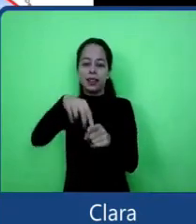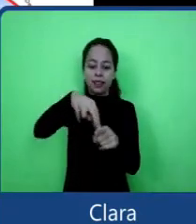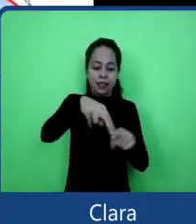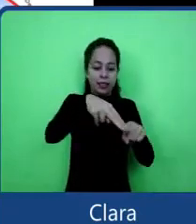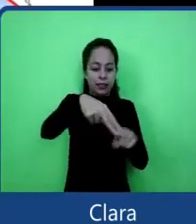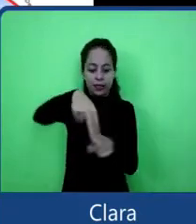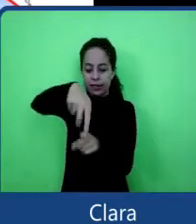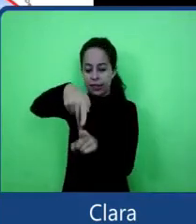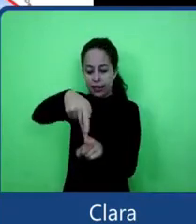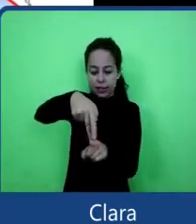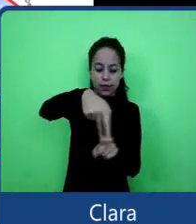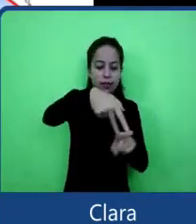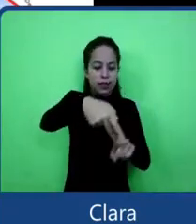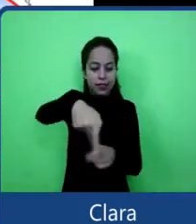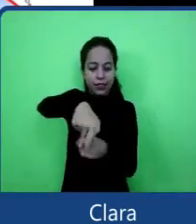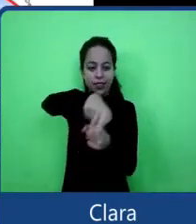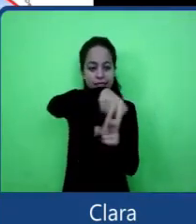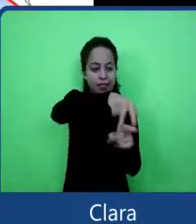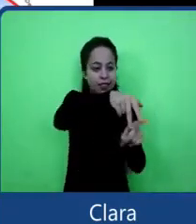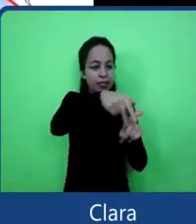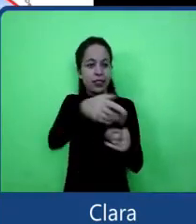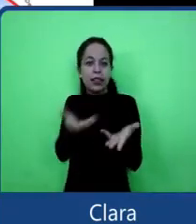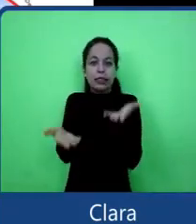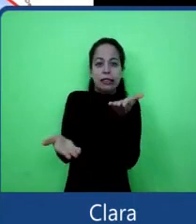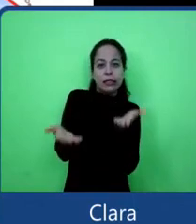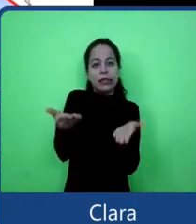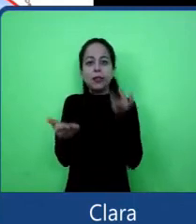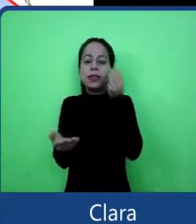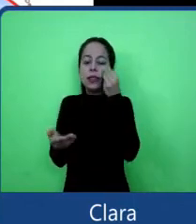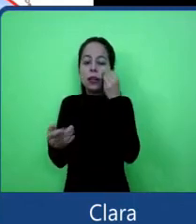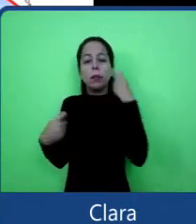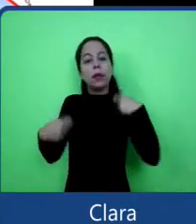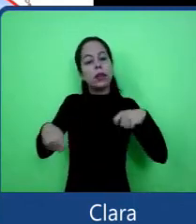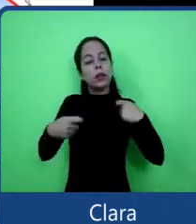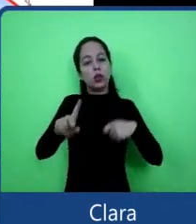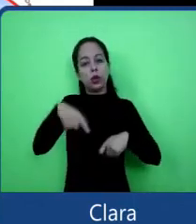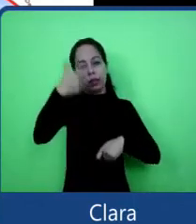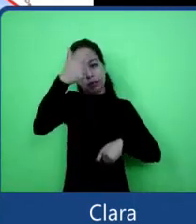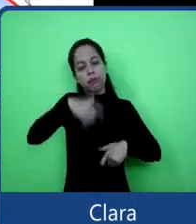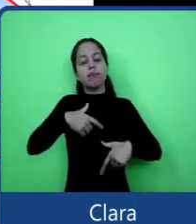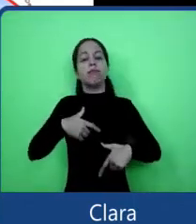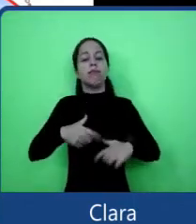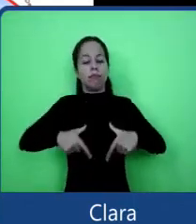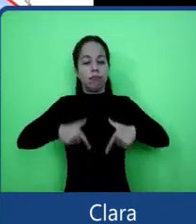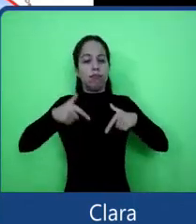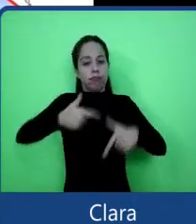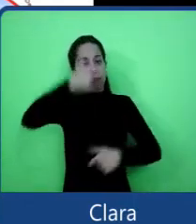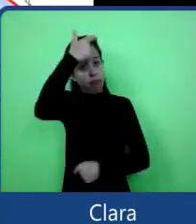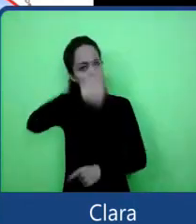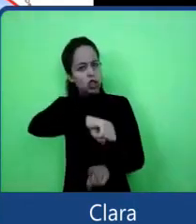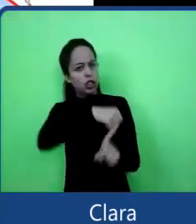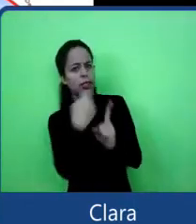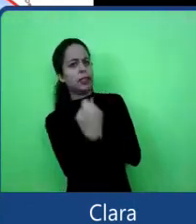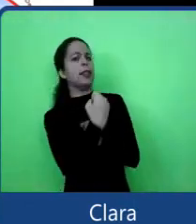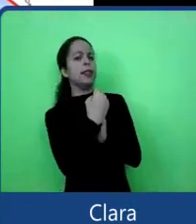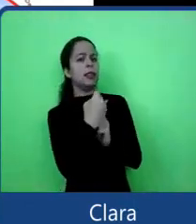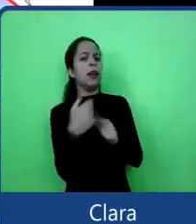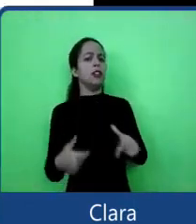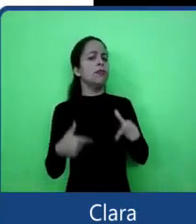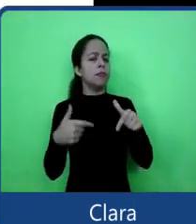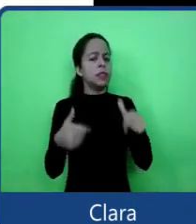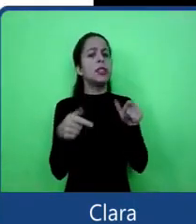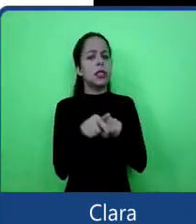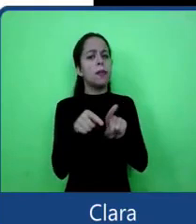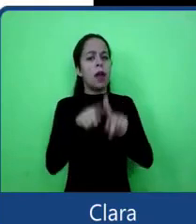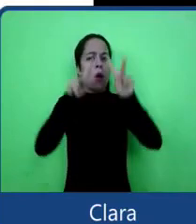que a gente precisa atuar, né, se organizar enquanto sociedade, enquanto humanidade, para